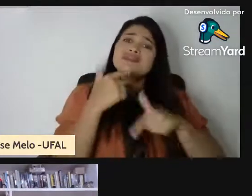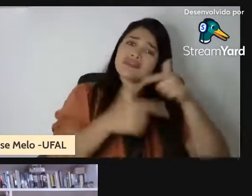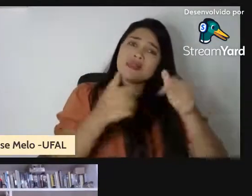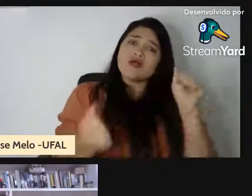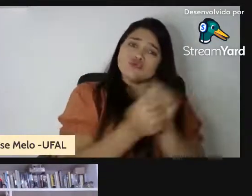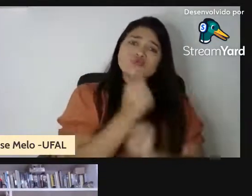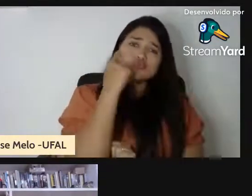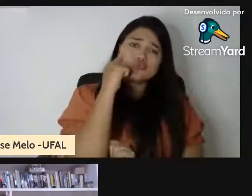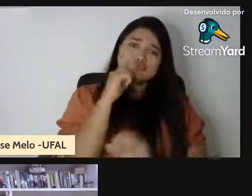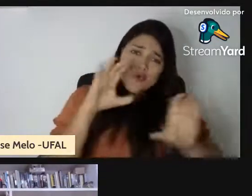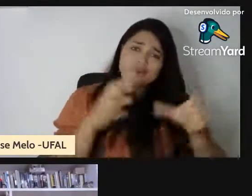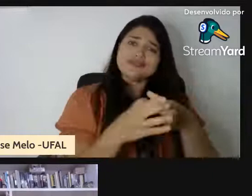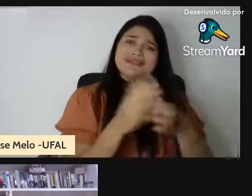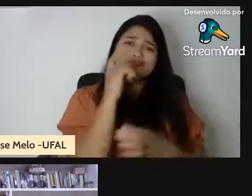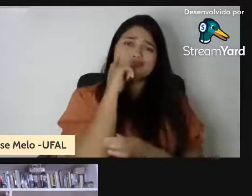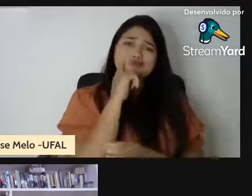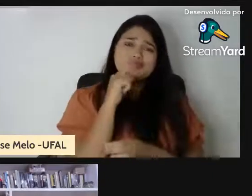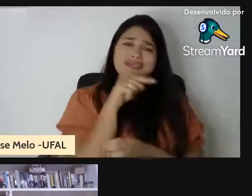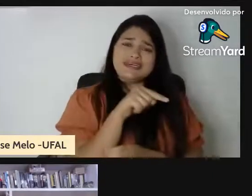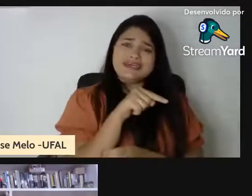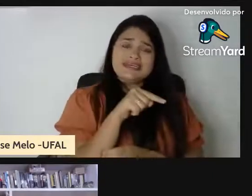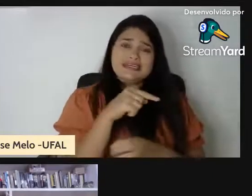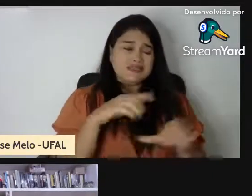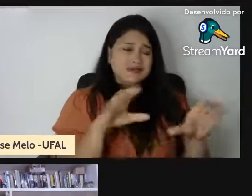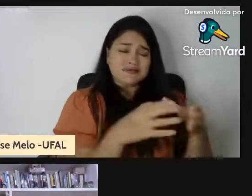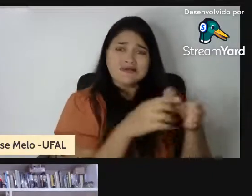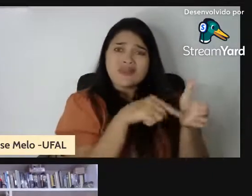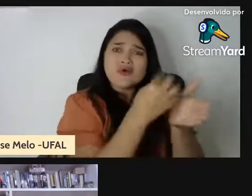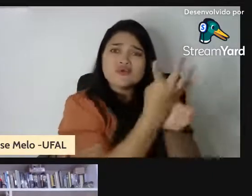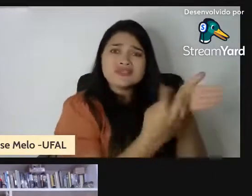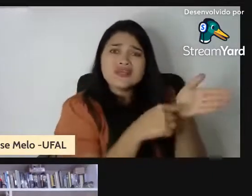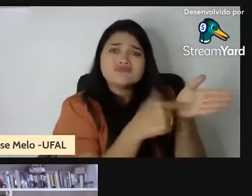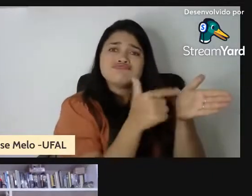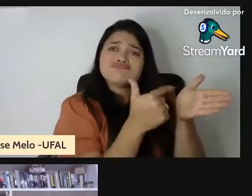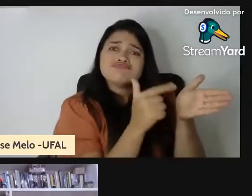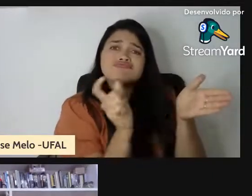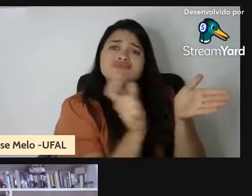surda. Então, essa é uma crítica que eu faço.